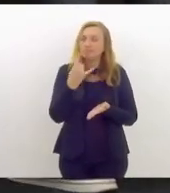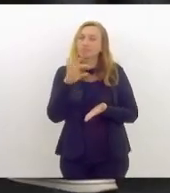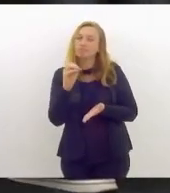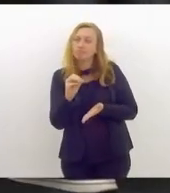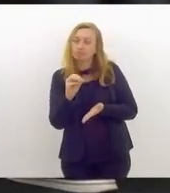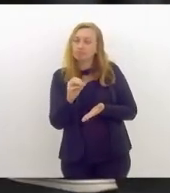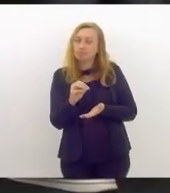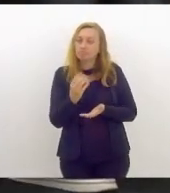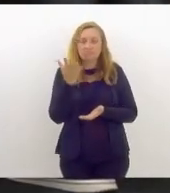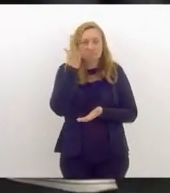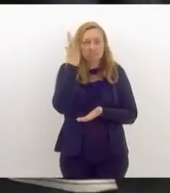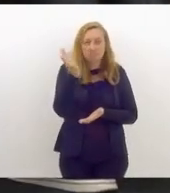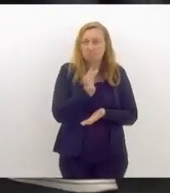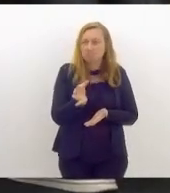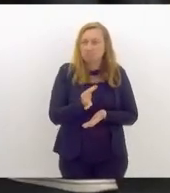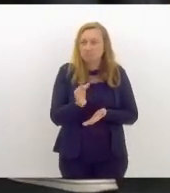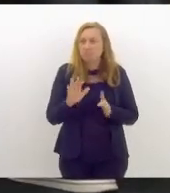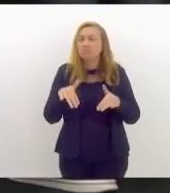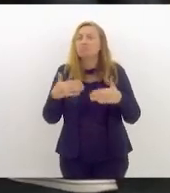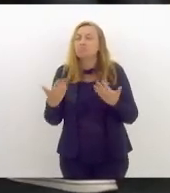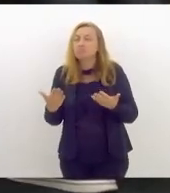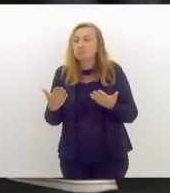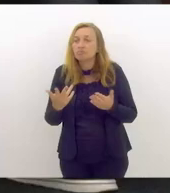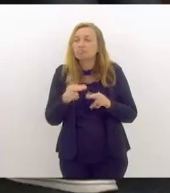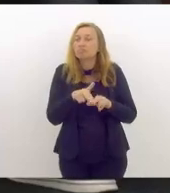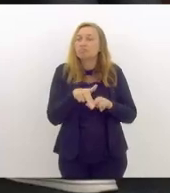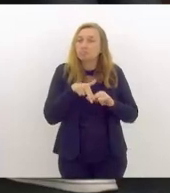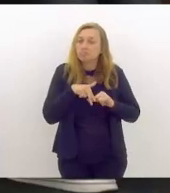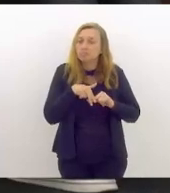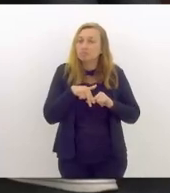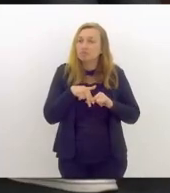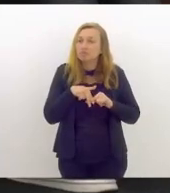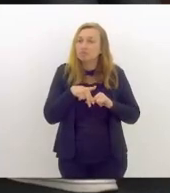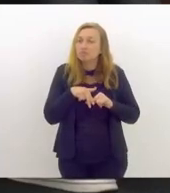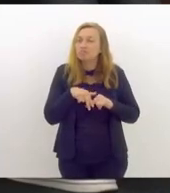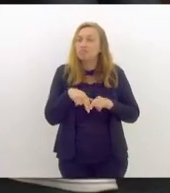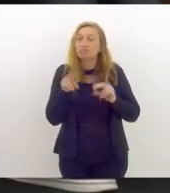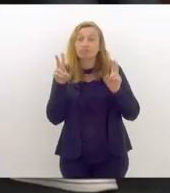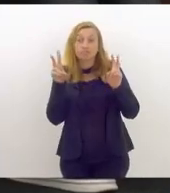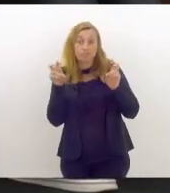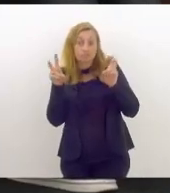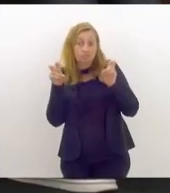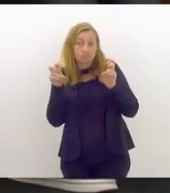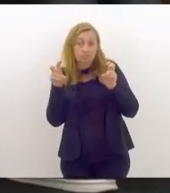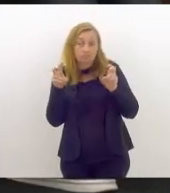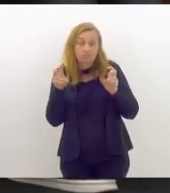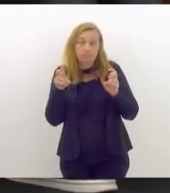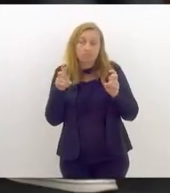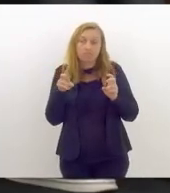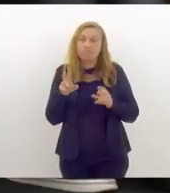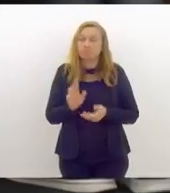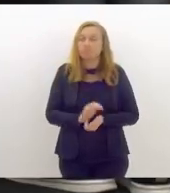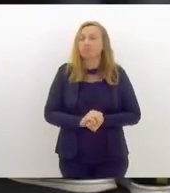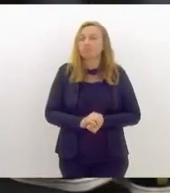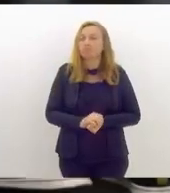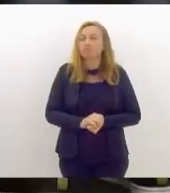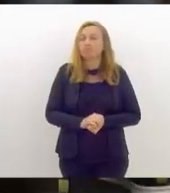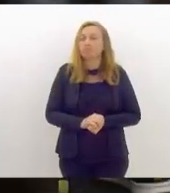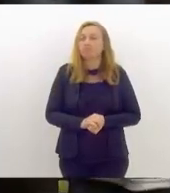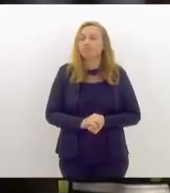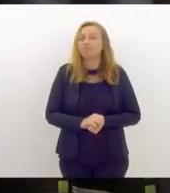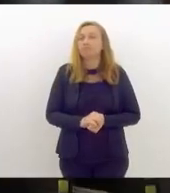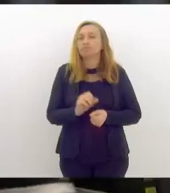ele não sabia qual era a razão dessa situação e que o instrumento para fazer